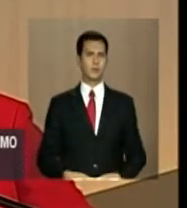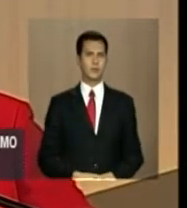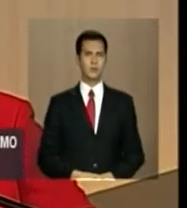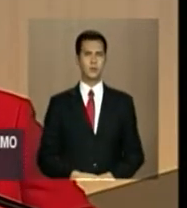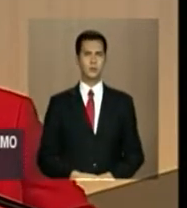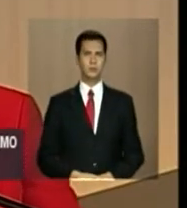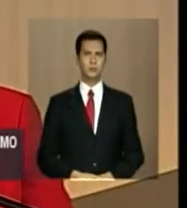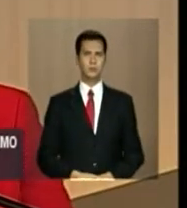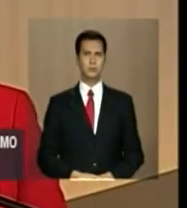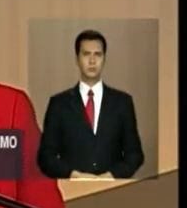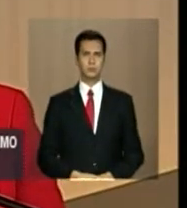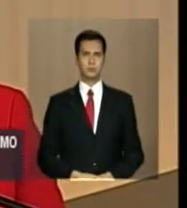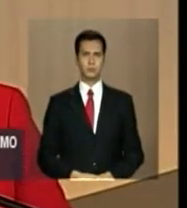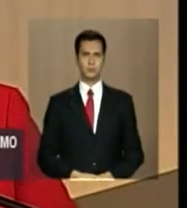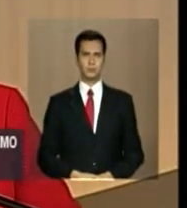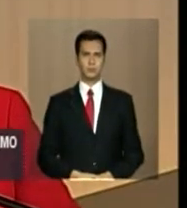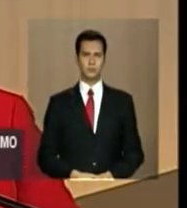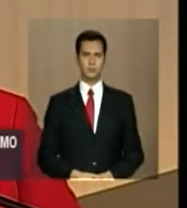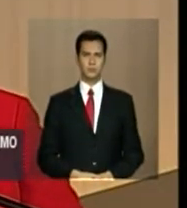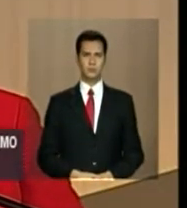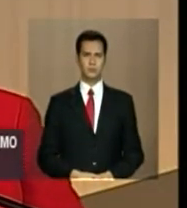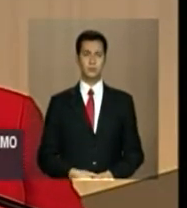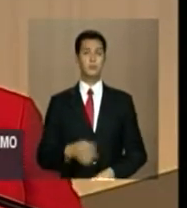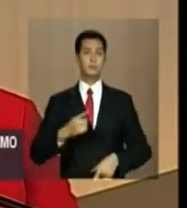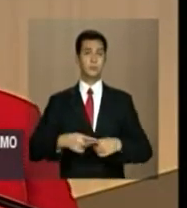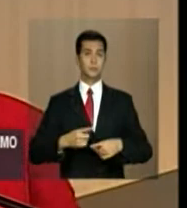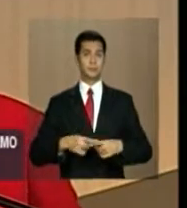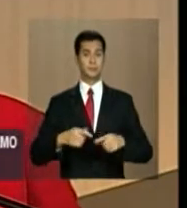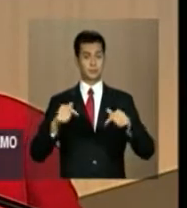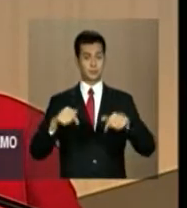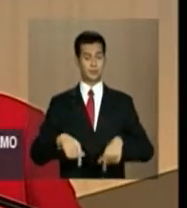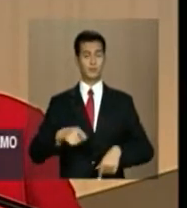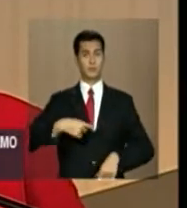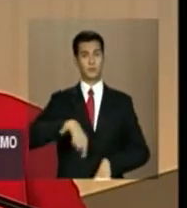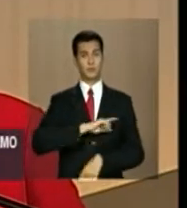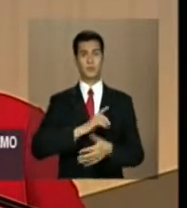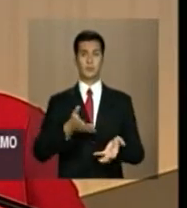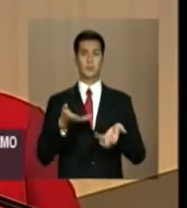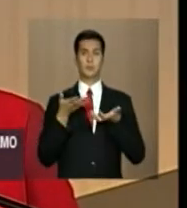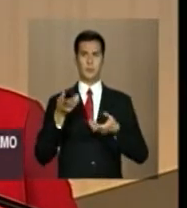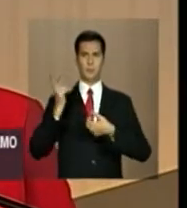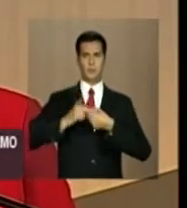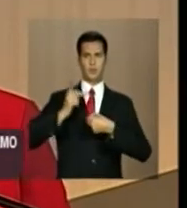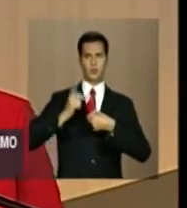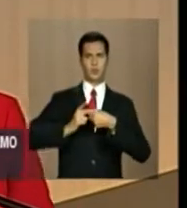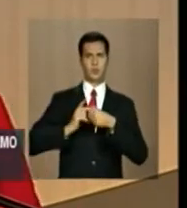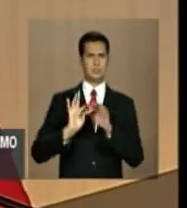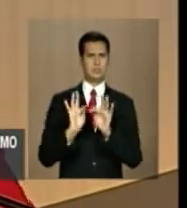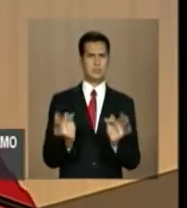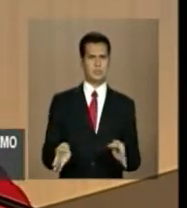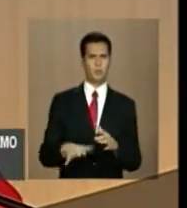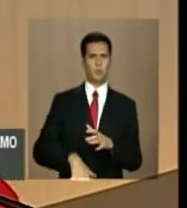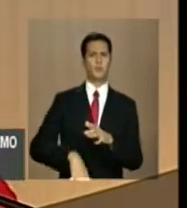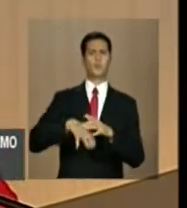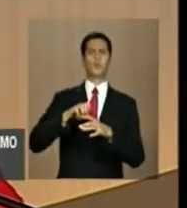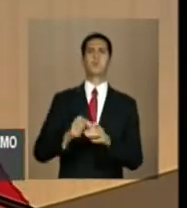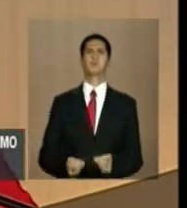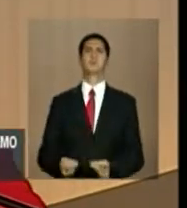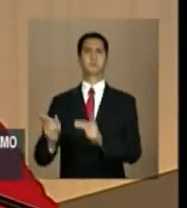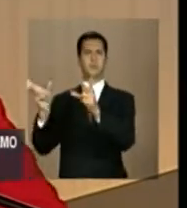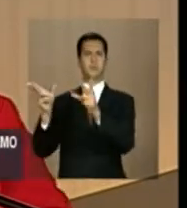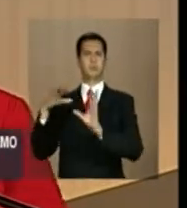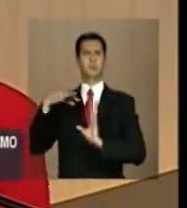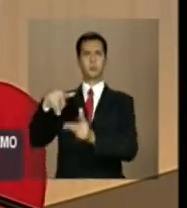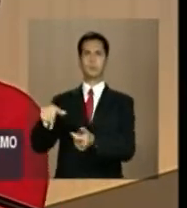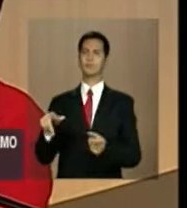porque nós só queremos produzir petróleo e exportar? Não. É porque nós sabemos que a indústria